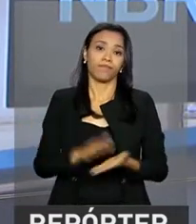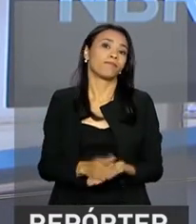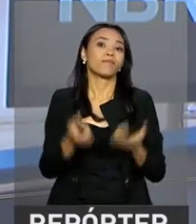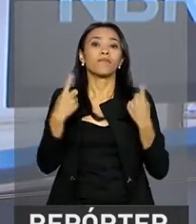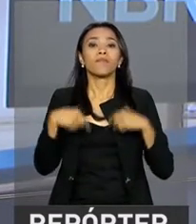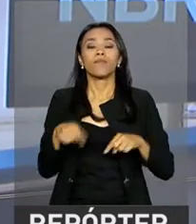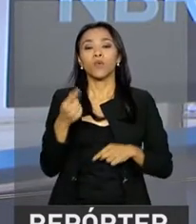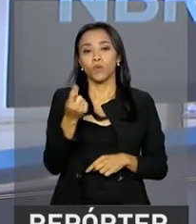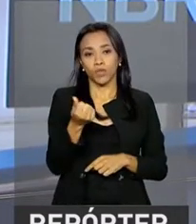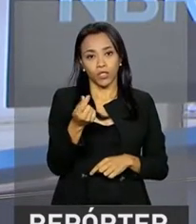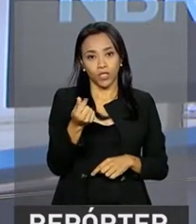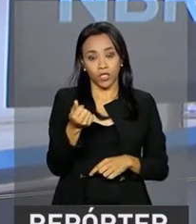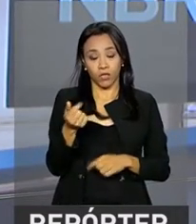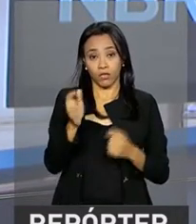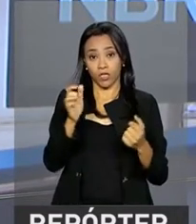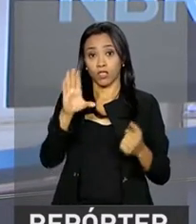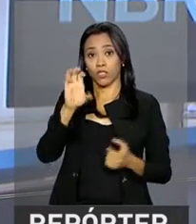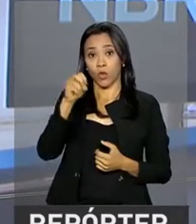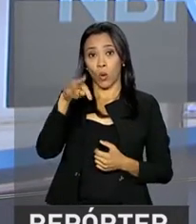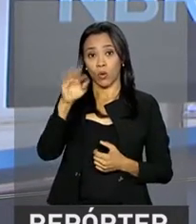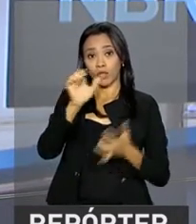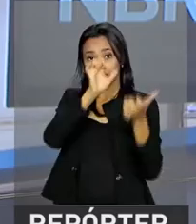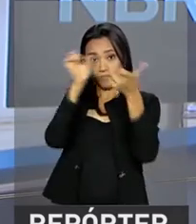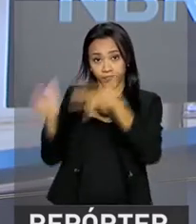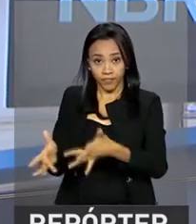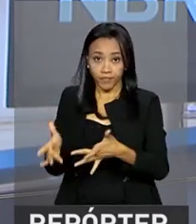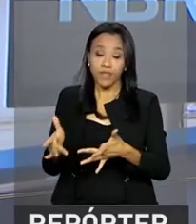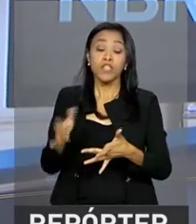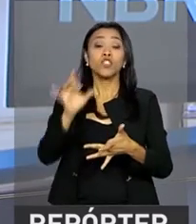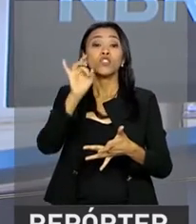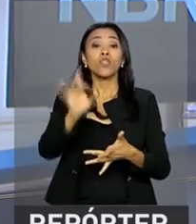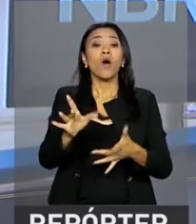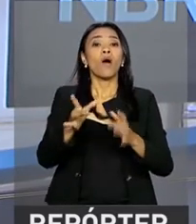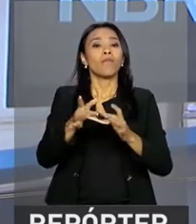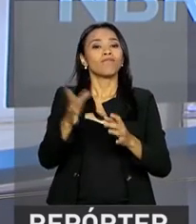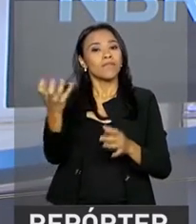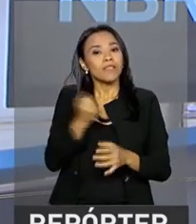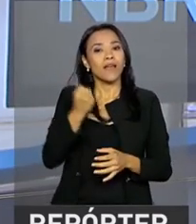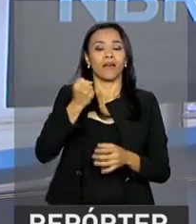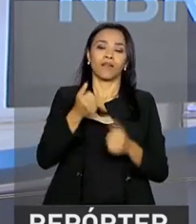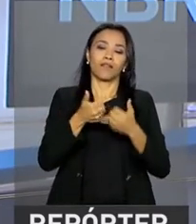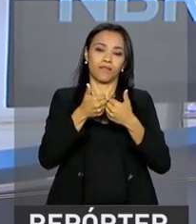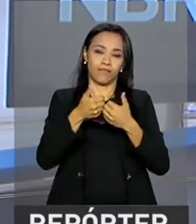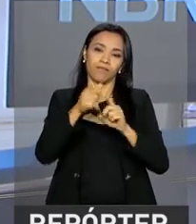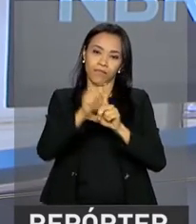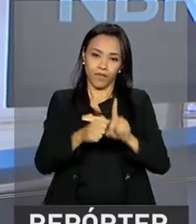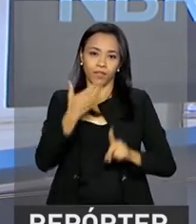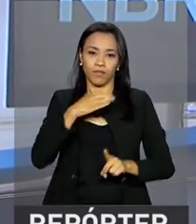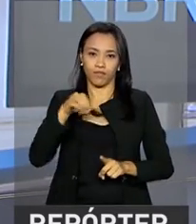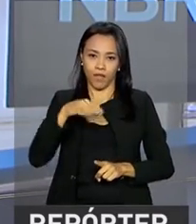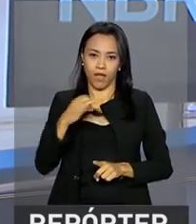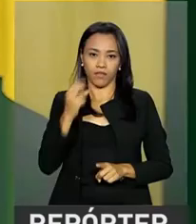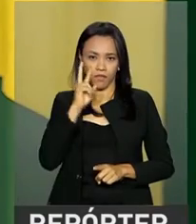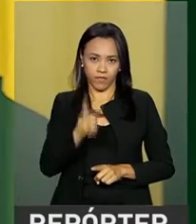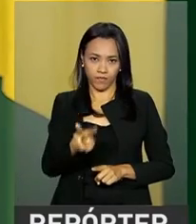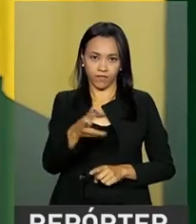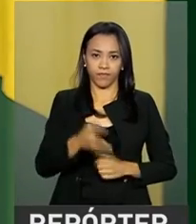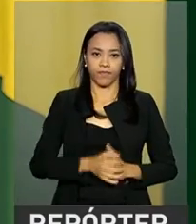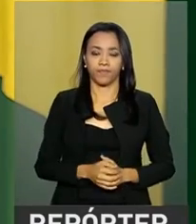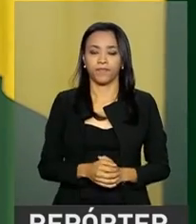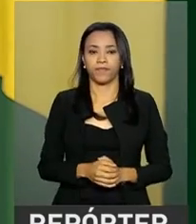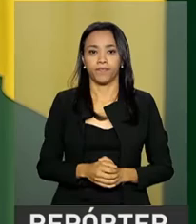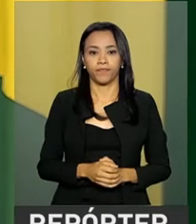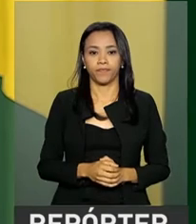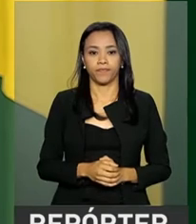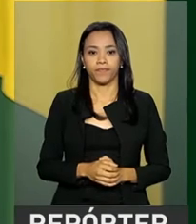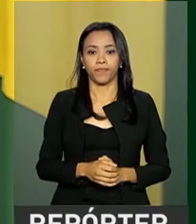o dinheiro das contas inativas do FGTS vai ser liberado a partir de março. Vamos ouvir uma fala do presidente Michel Temer.